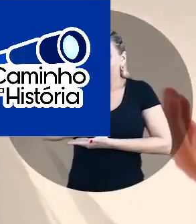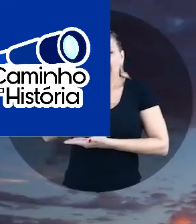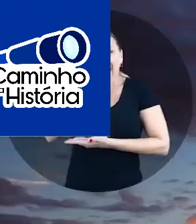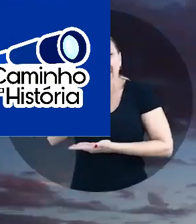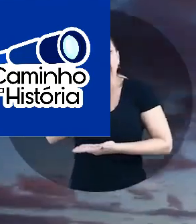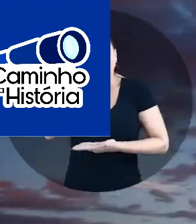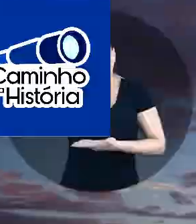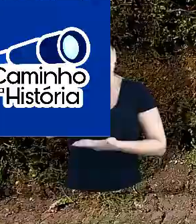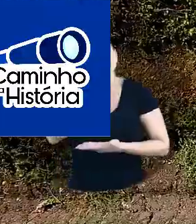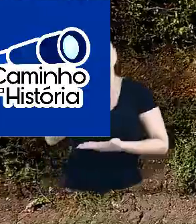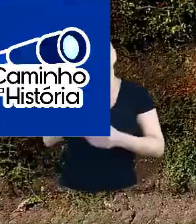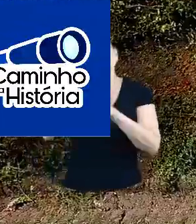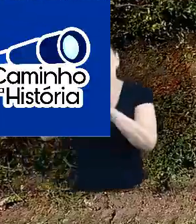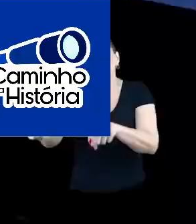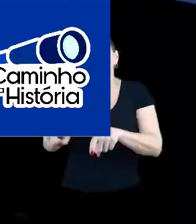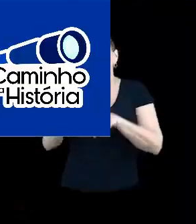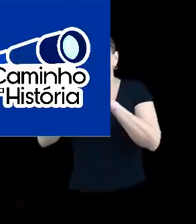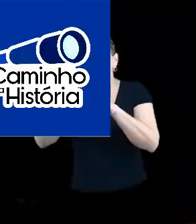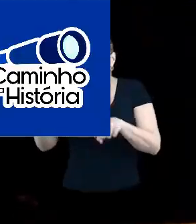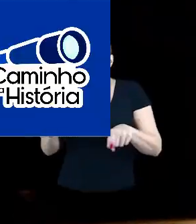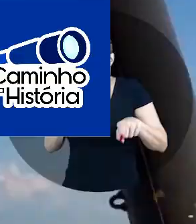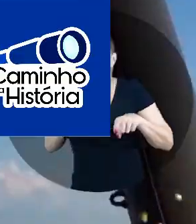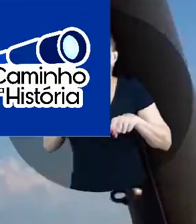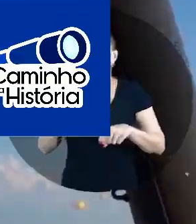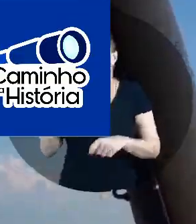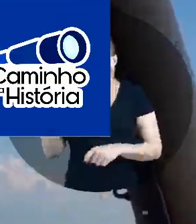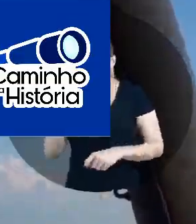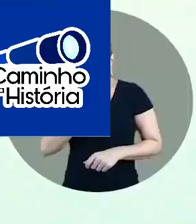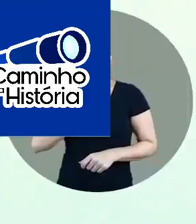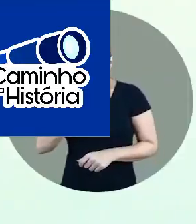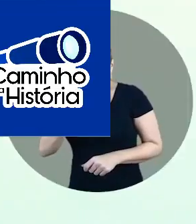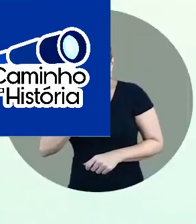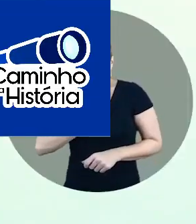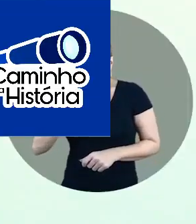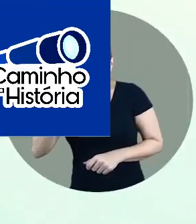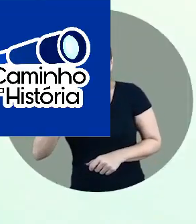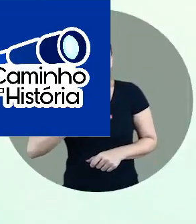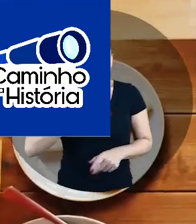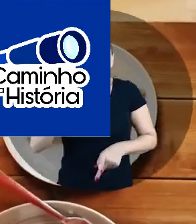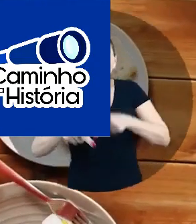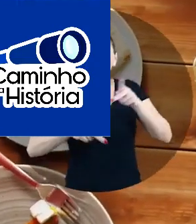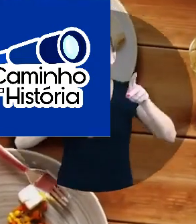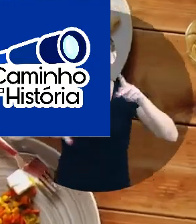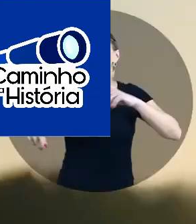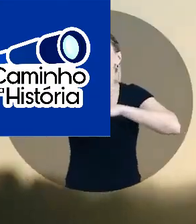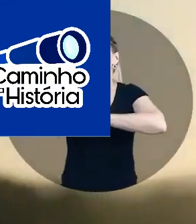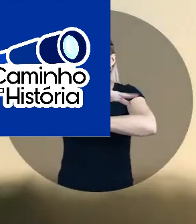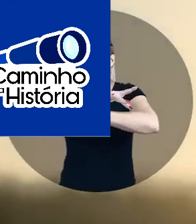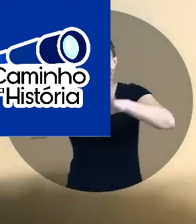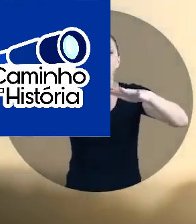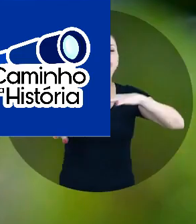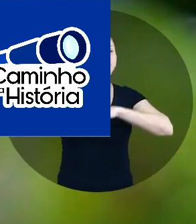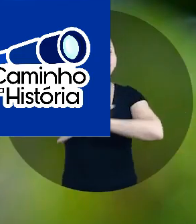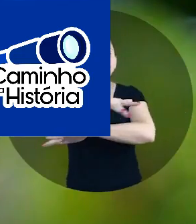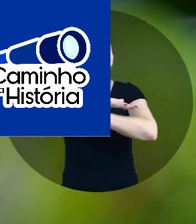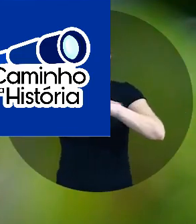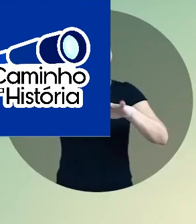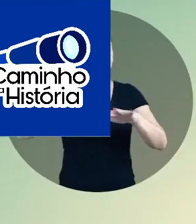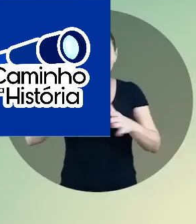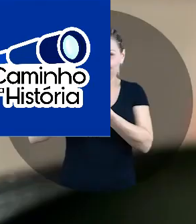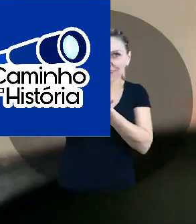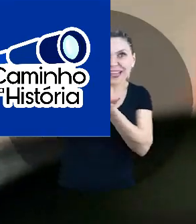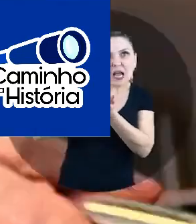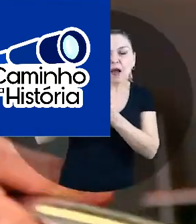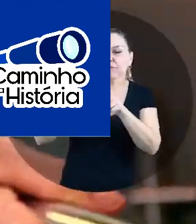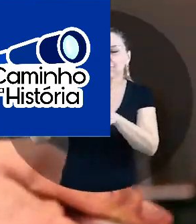vida. É a força do campo batendo no peito da nação.